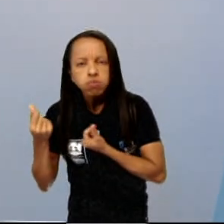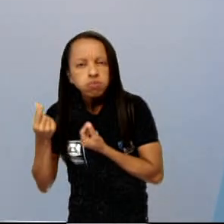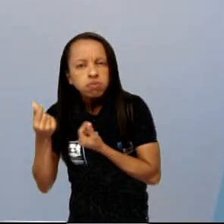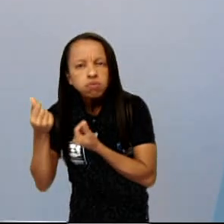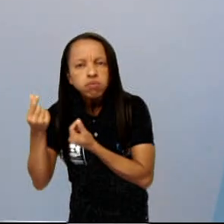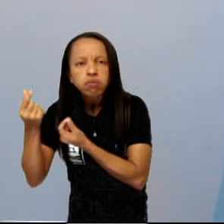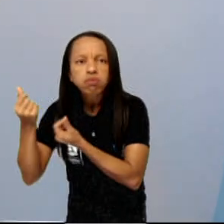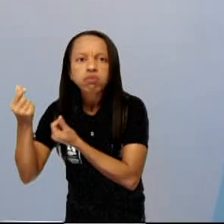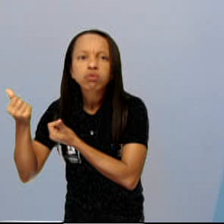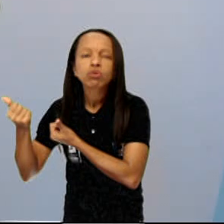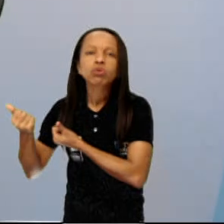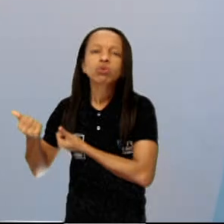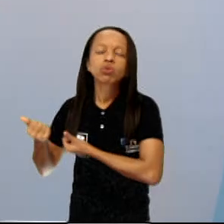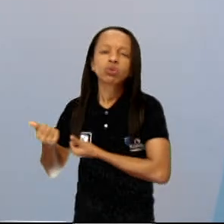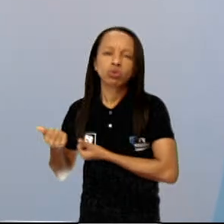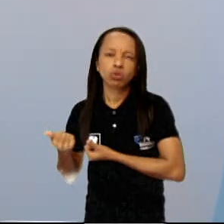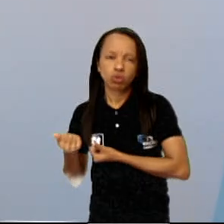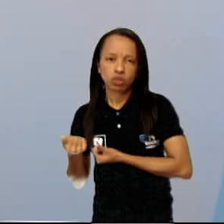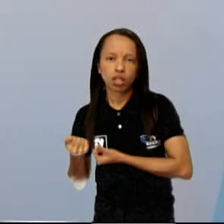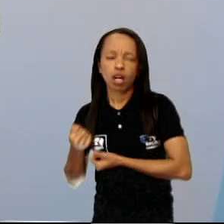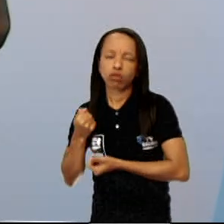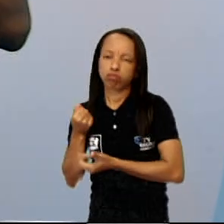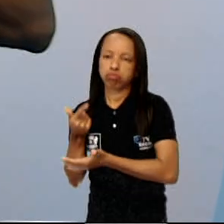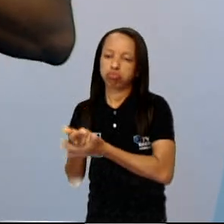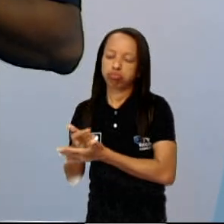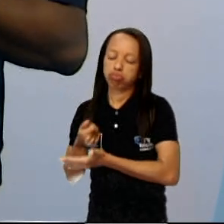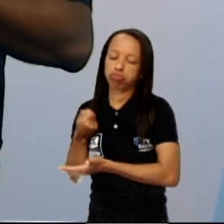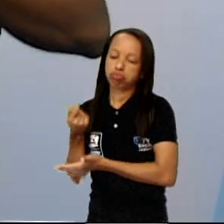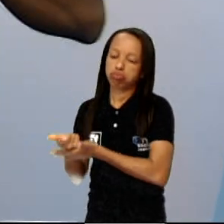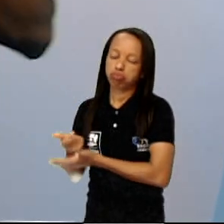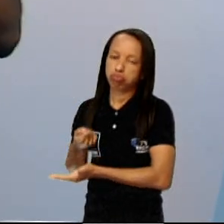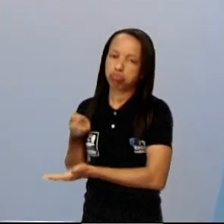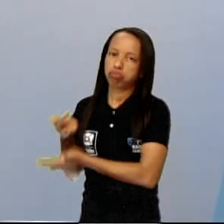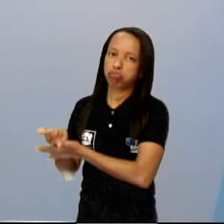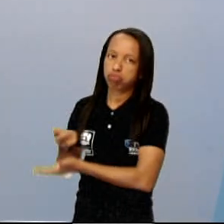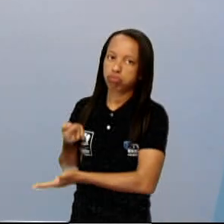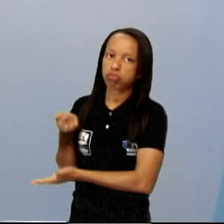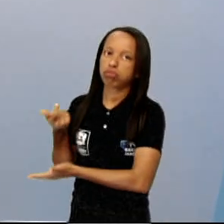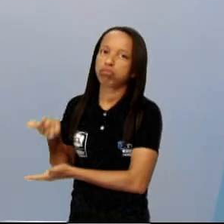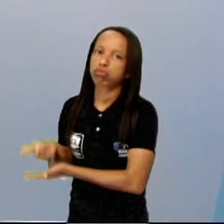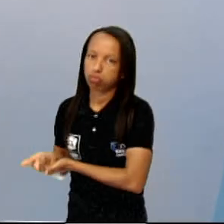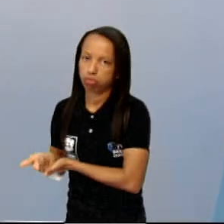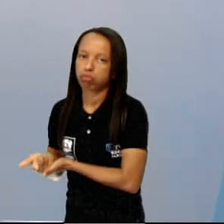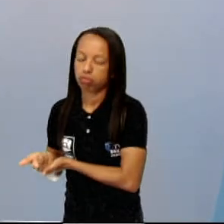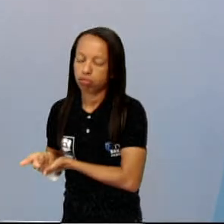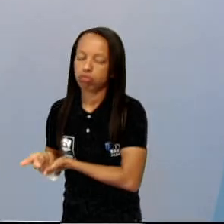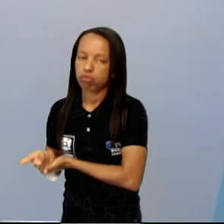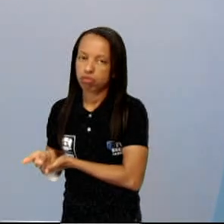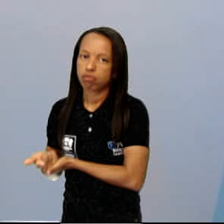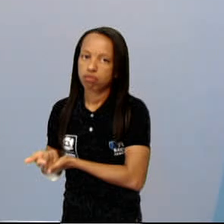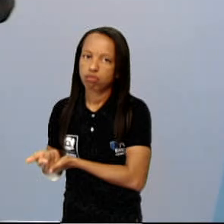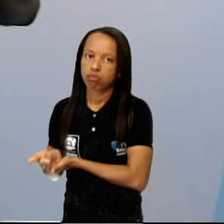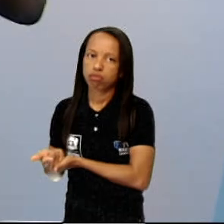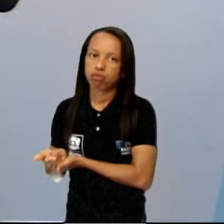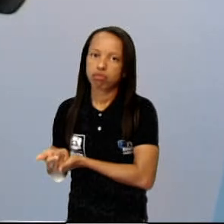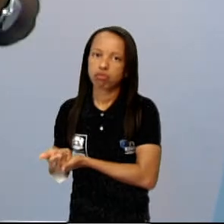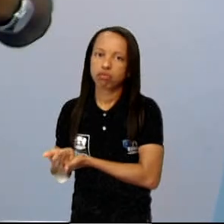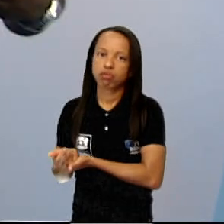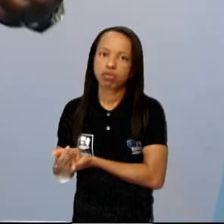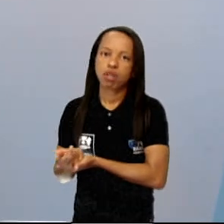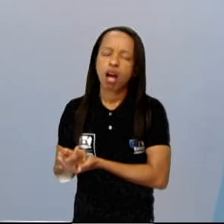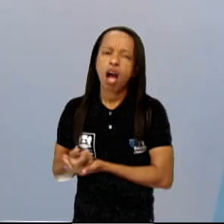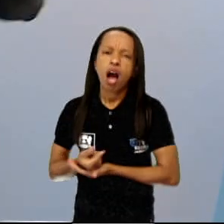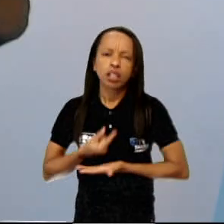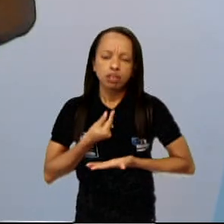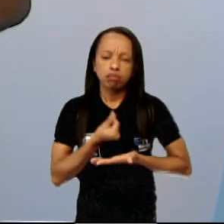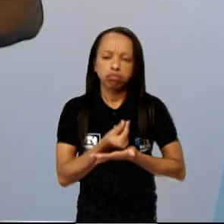uma guerra que aconteceu entre a França, tá certo? E a Inglaterra. Esse gasto todo fez com que a França